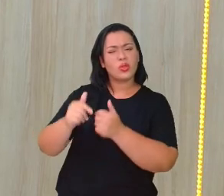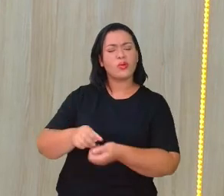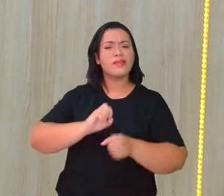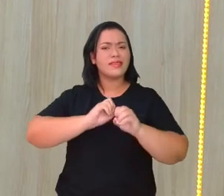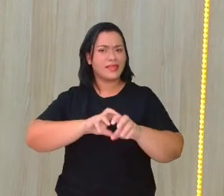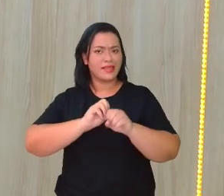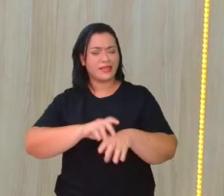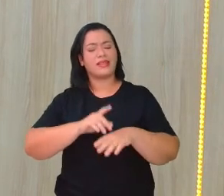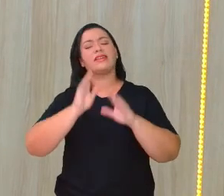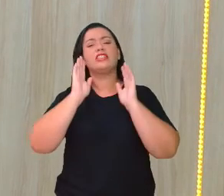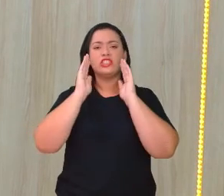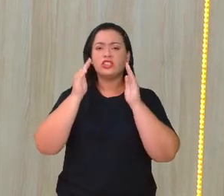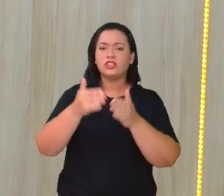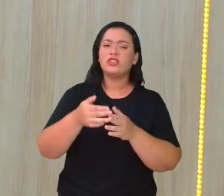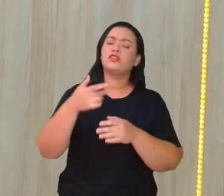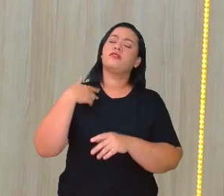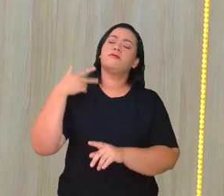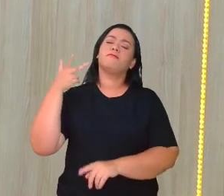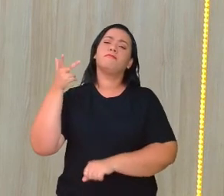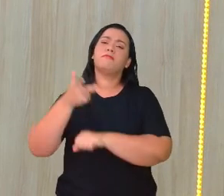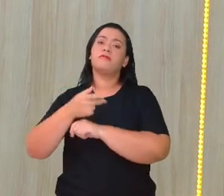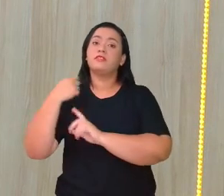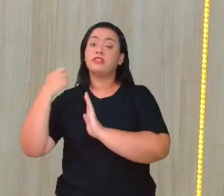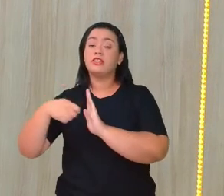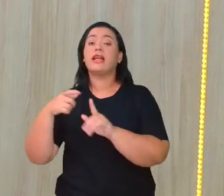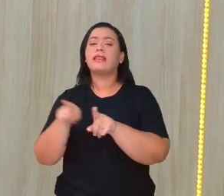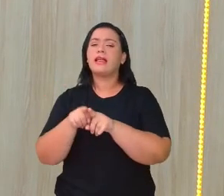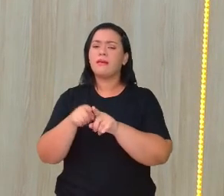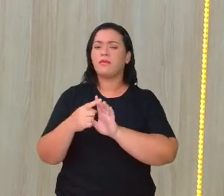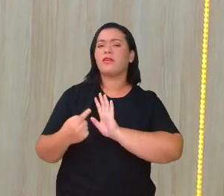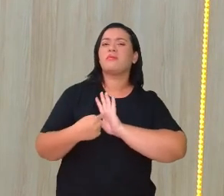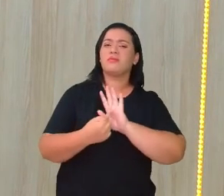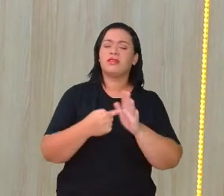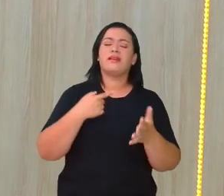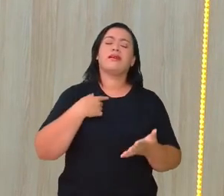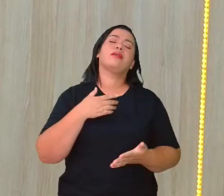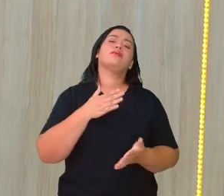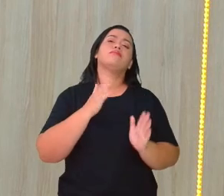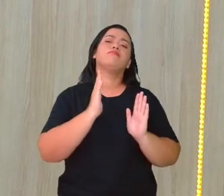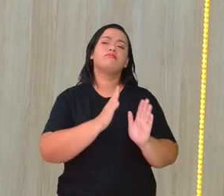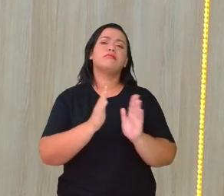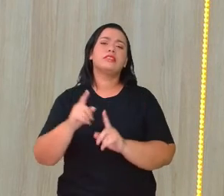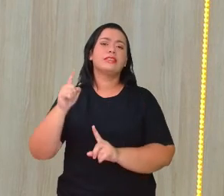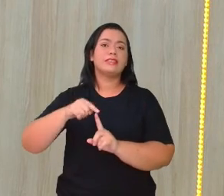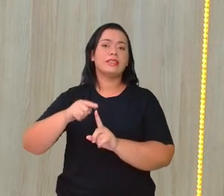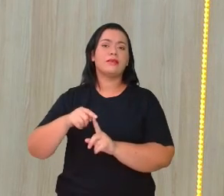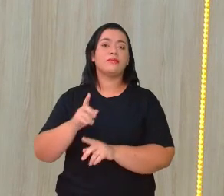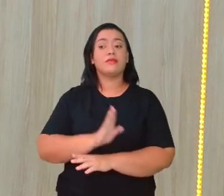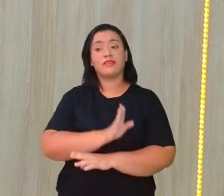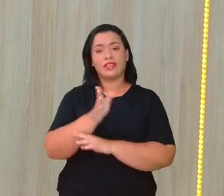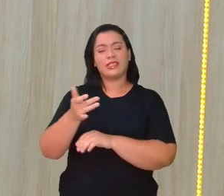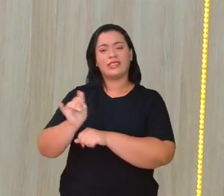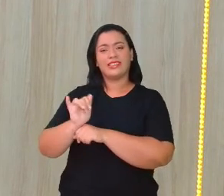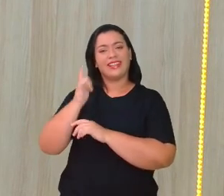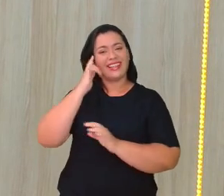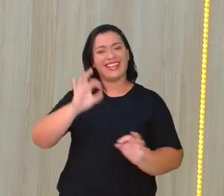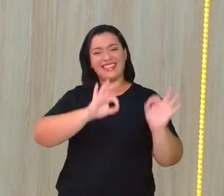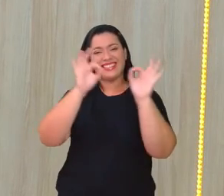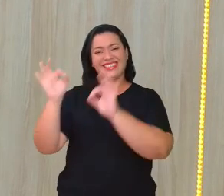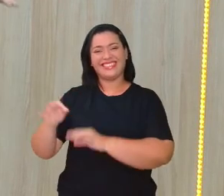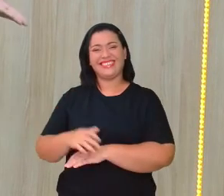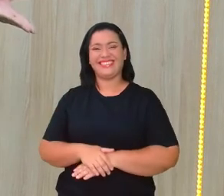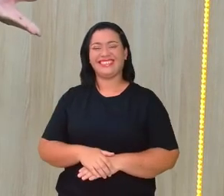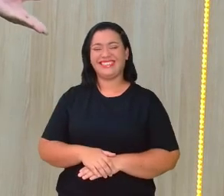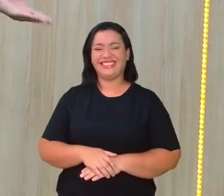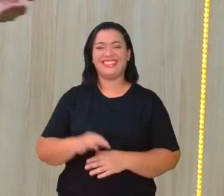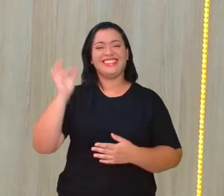né, especificamente com vídeos, né, eu trouxe vídeos demonstrando cada modalidade, então é só ir lá no nosso canal e assistir. Então,